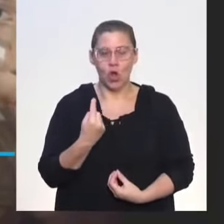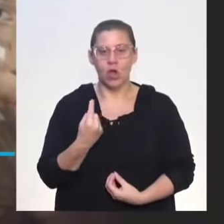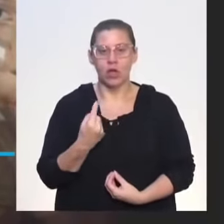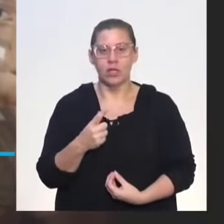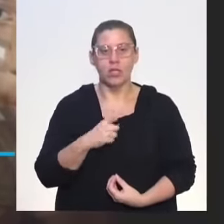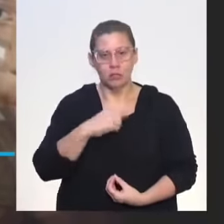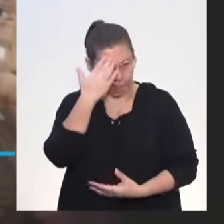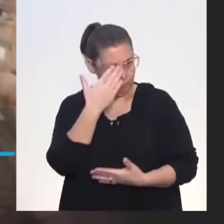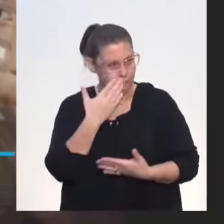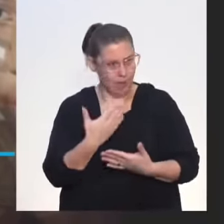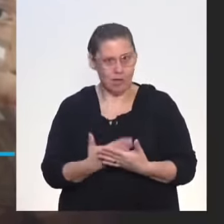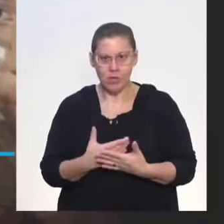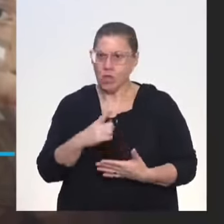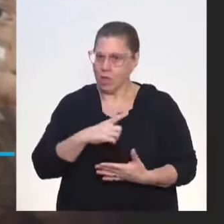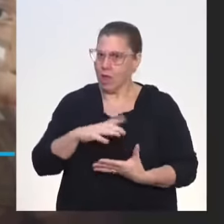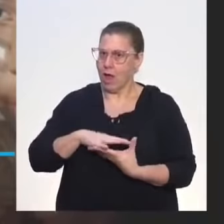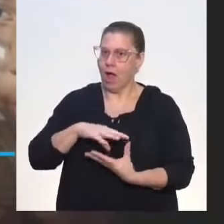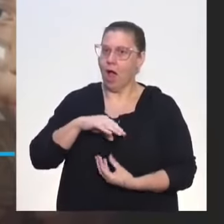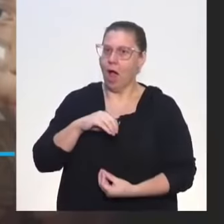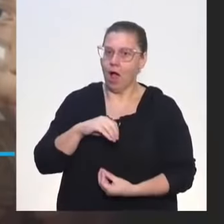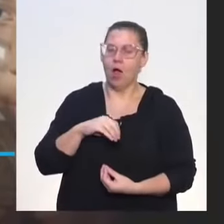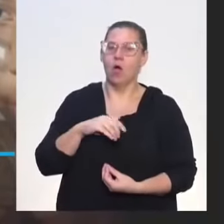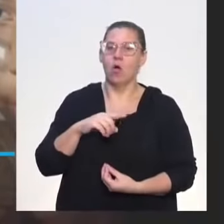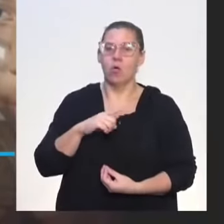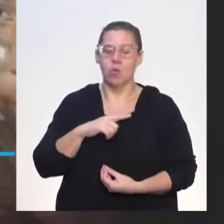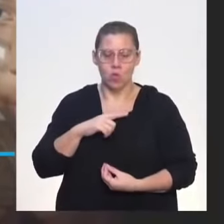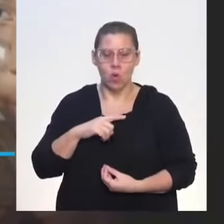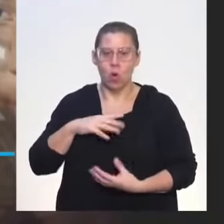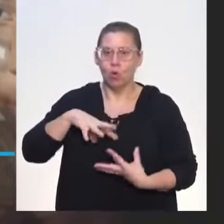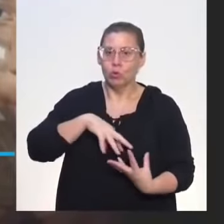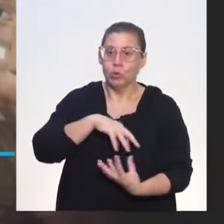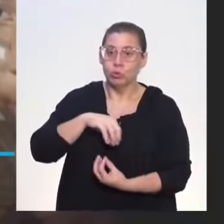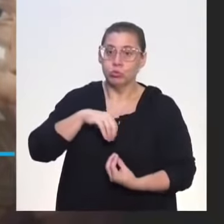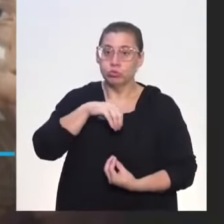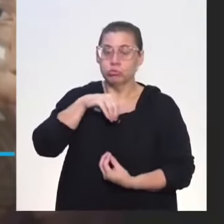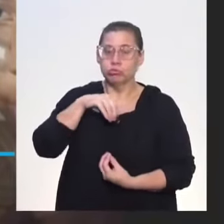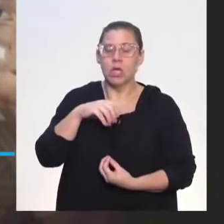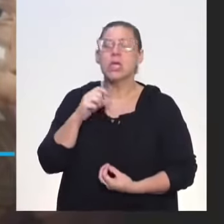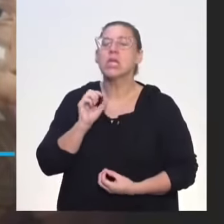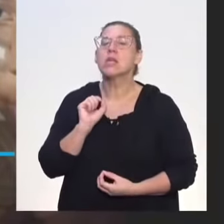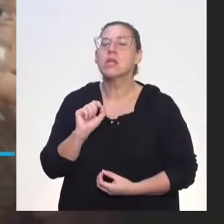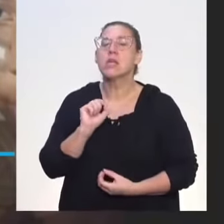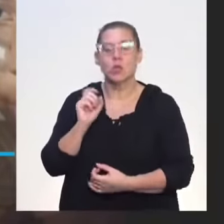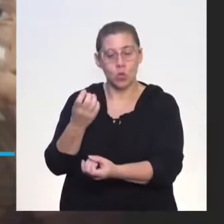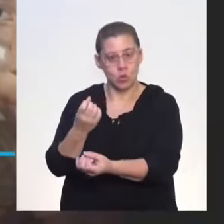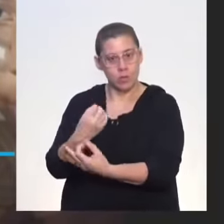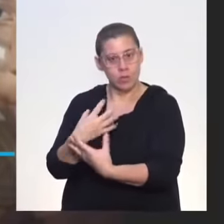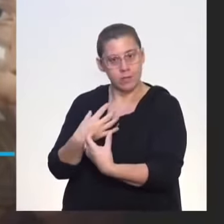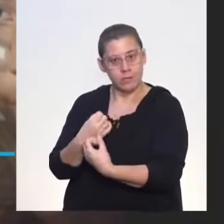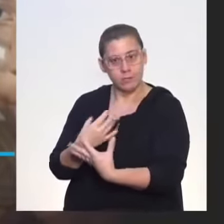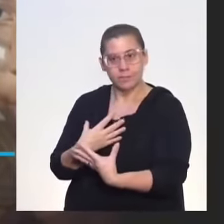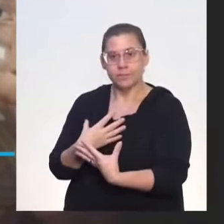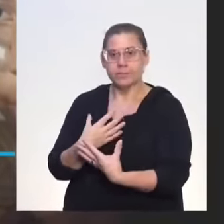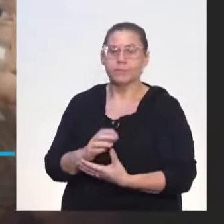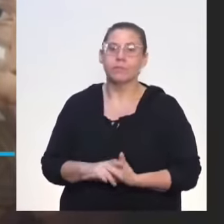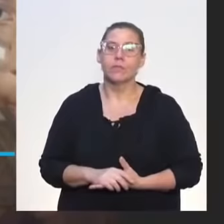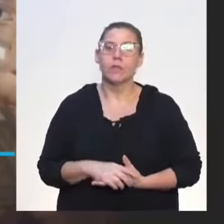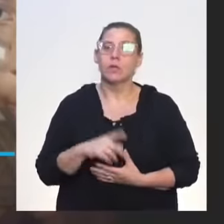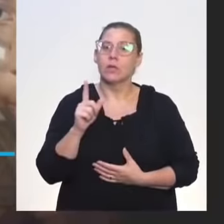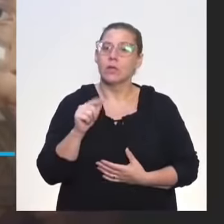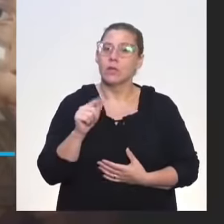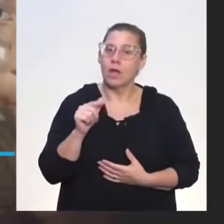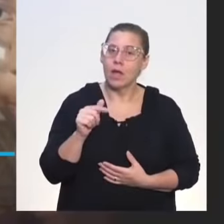né, a crença nisso, que a gente tem uma alma, a gente tem um espírito. Quem educa esse nosso espírito é